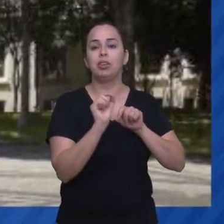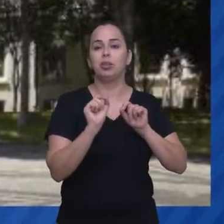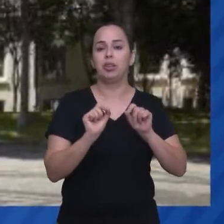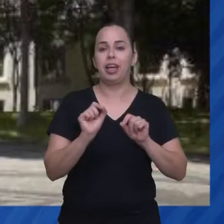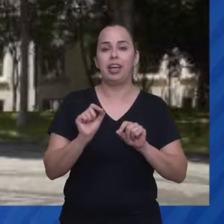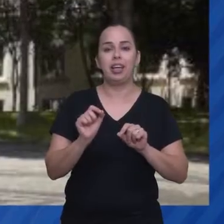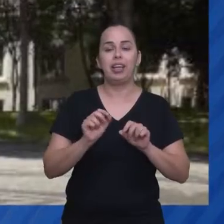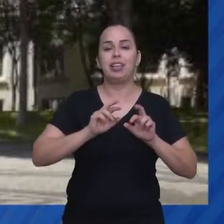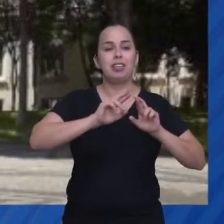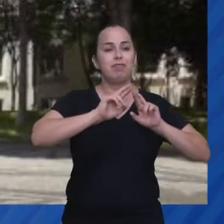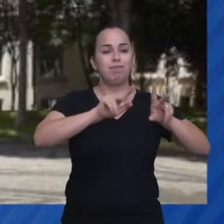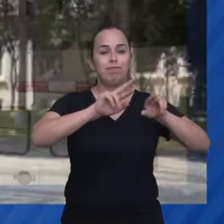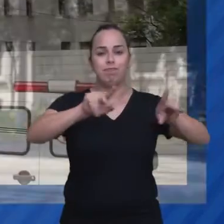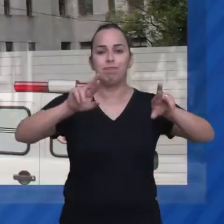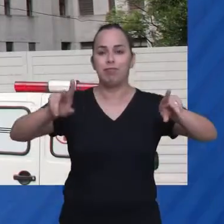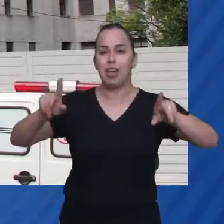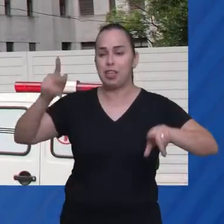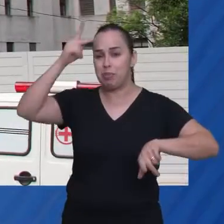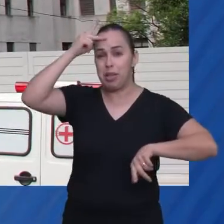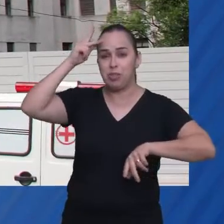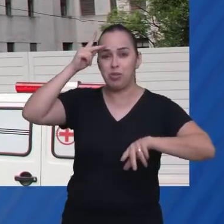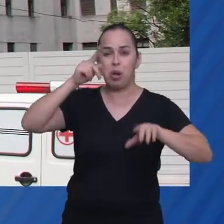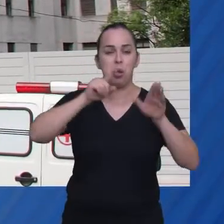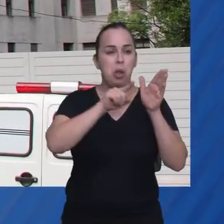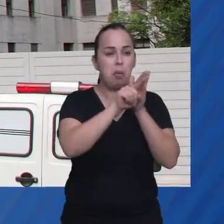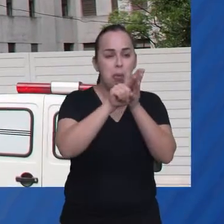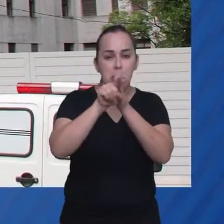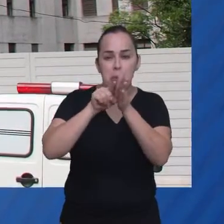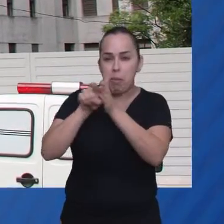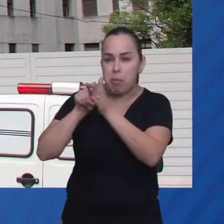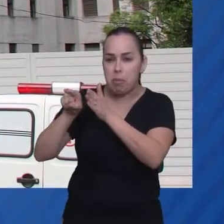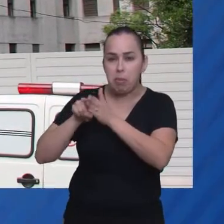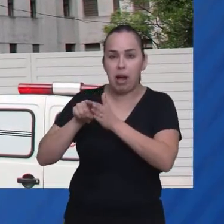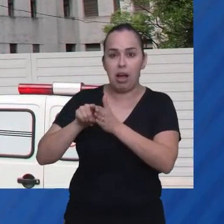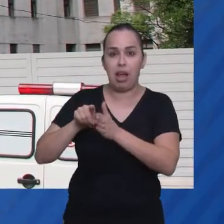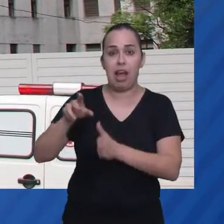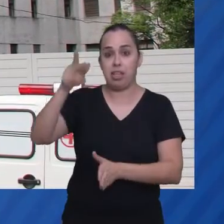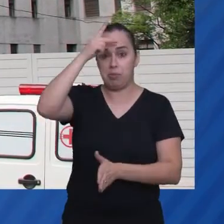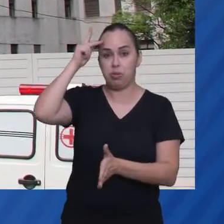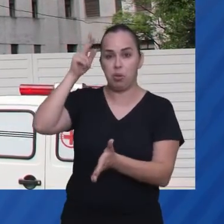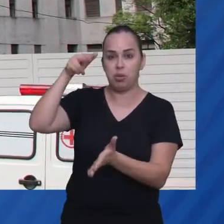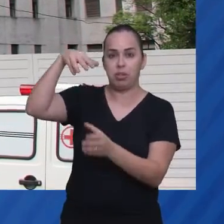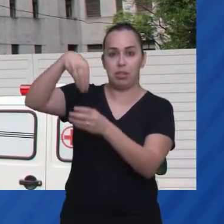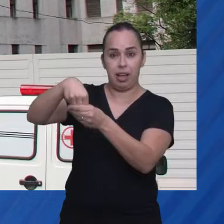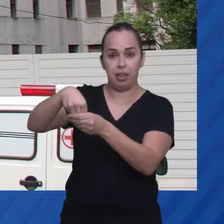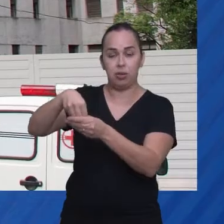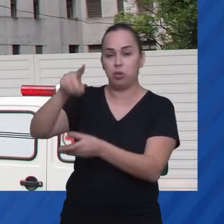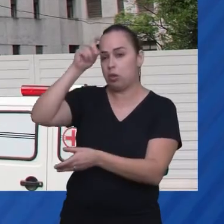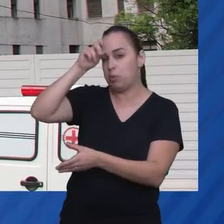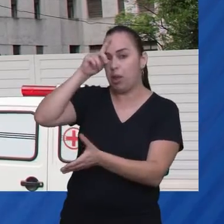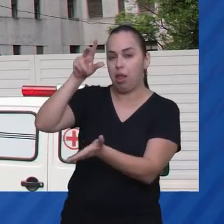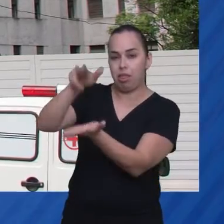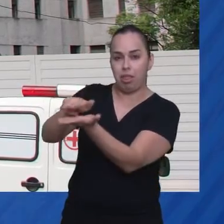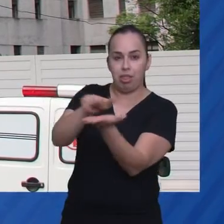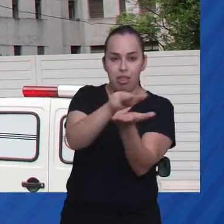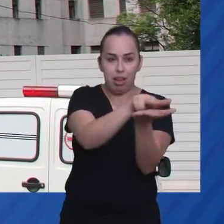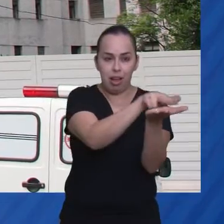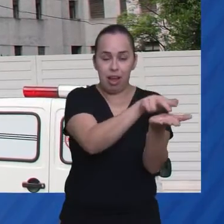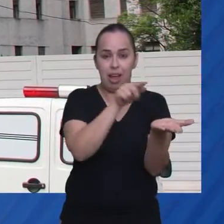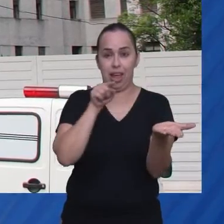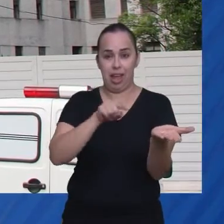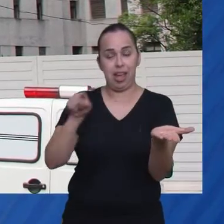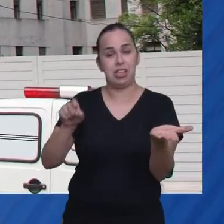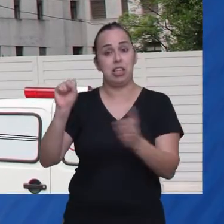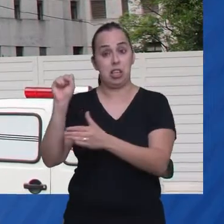pelo Wagner não é exceção. A pesquisa analisou pacientes internados no Hospital das Clínicas que tiveram Covid nas